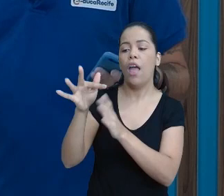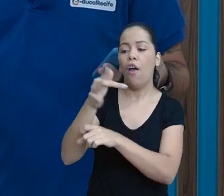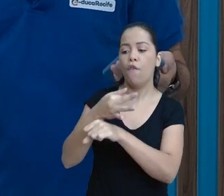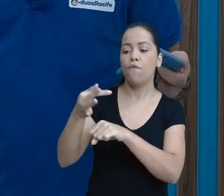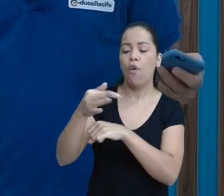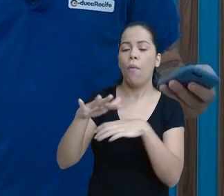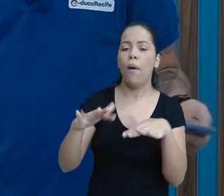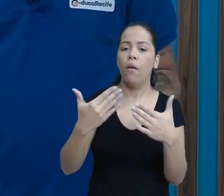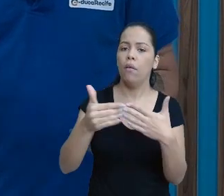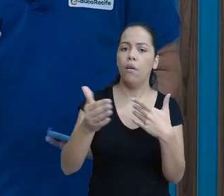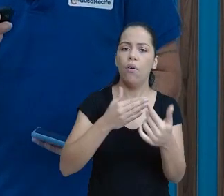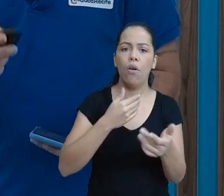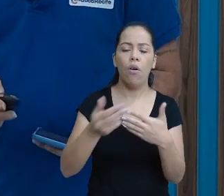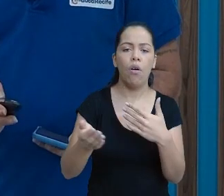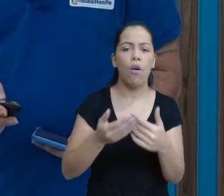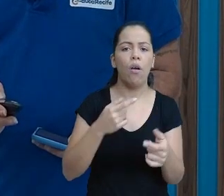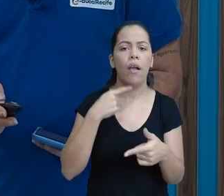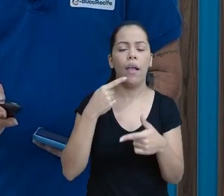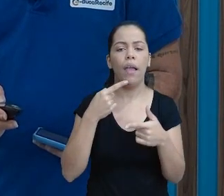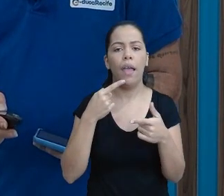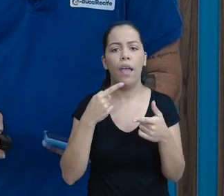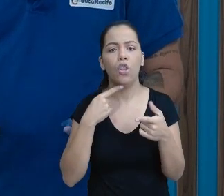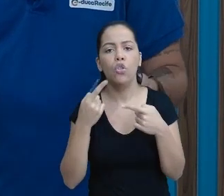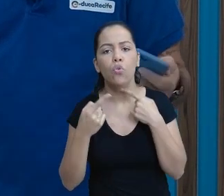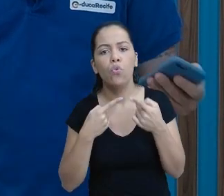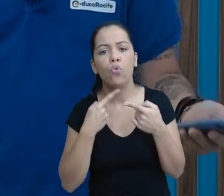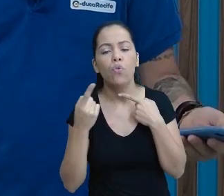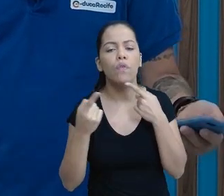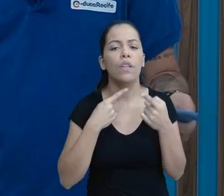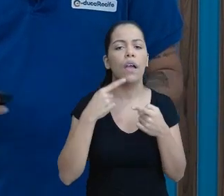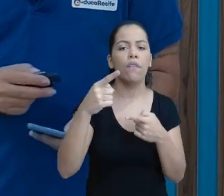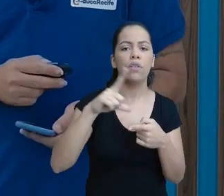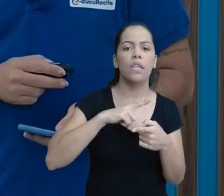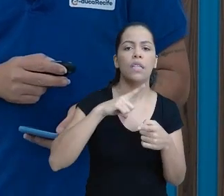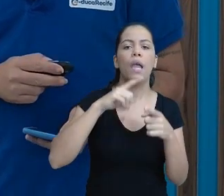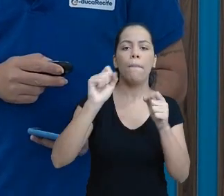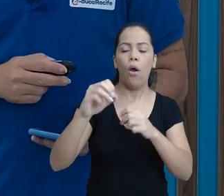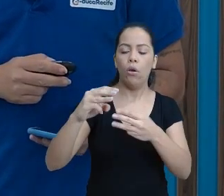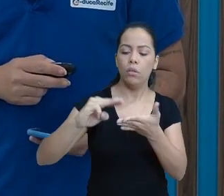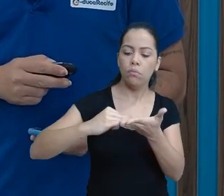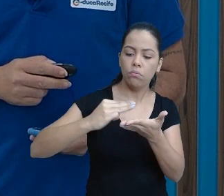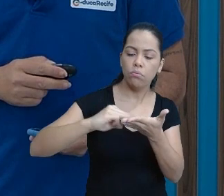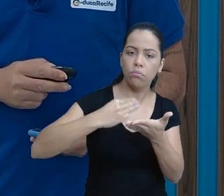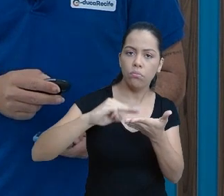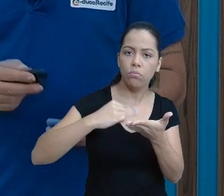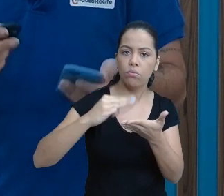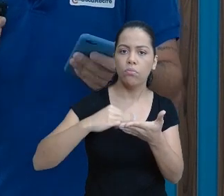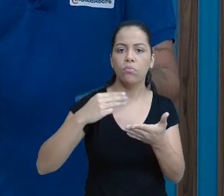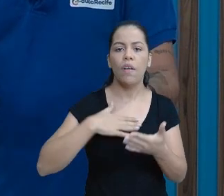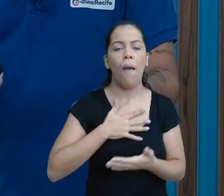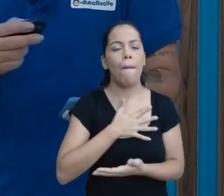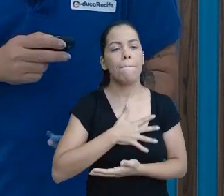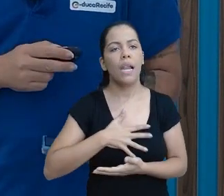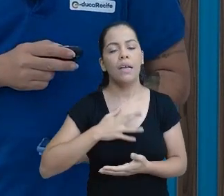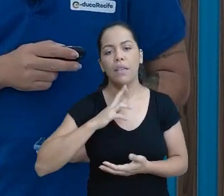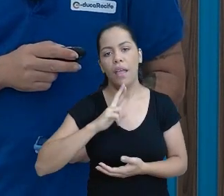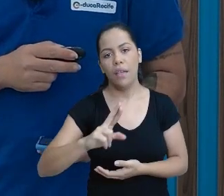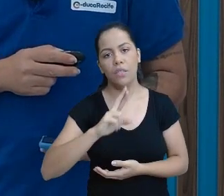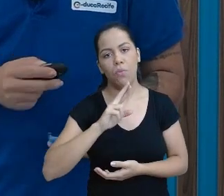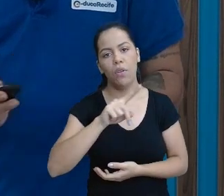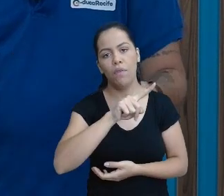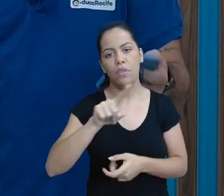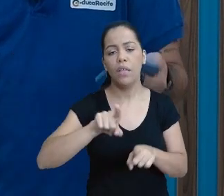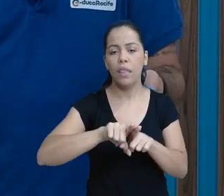qualquer dúvida que você tenha, entre em contato com a gente, vai ser um prazer responder a seus questionamentos. E você, colega,